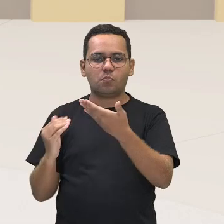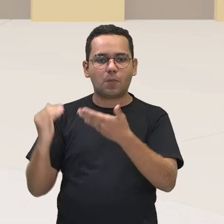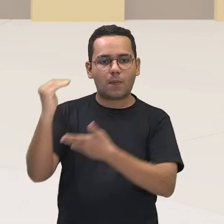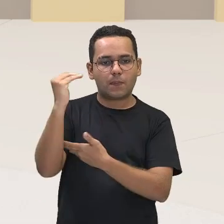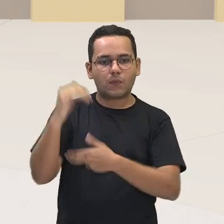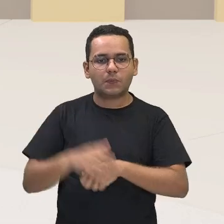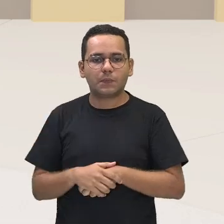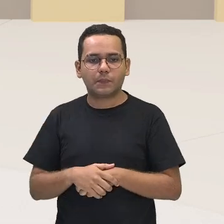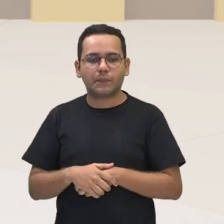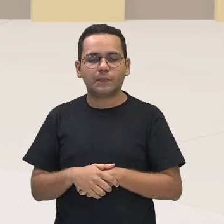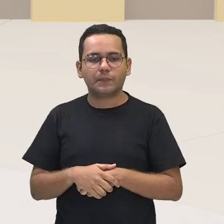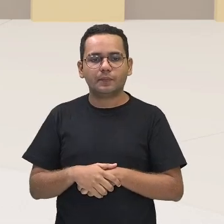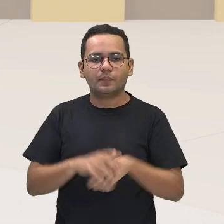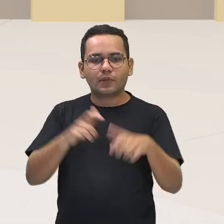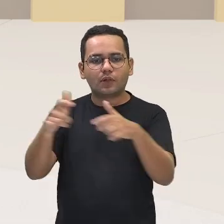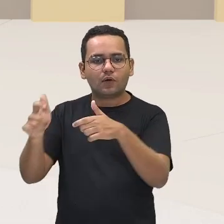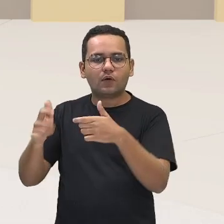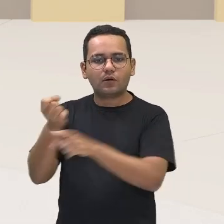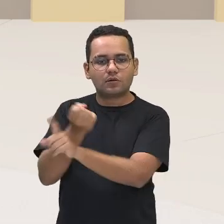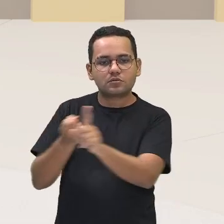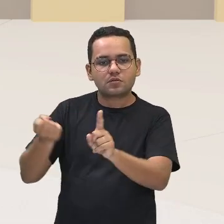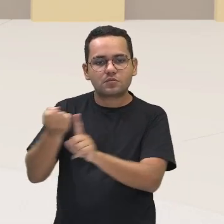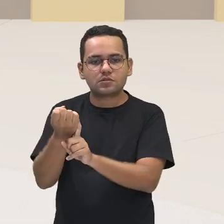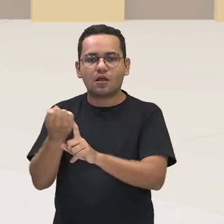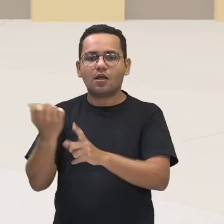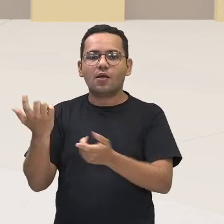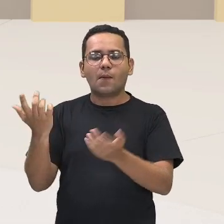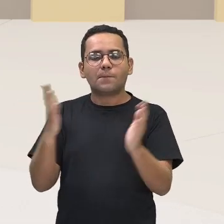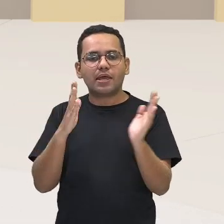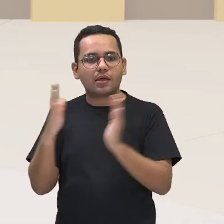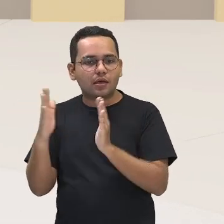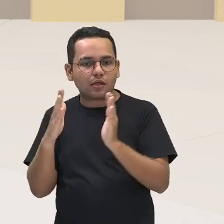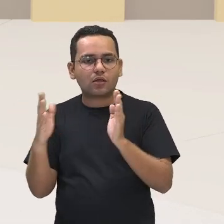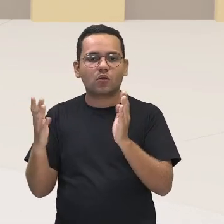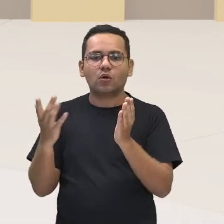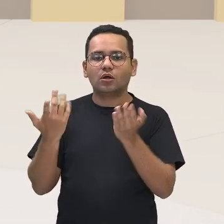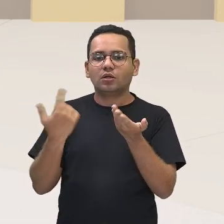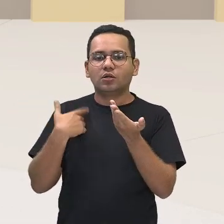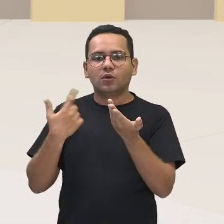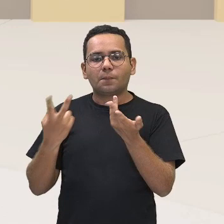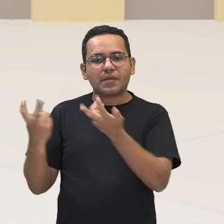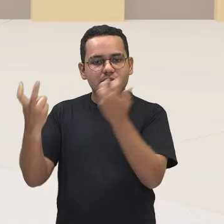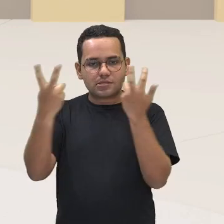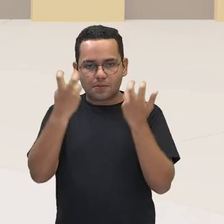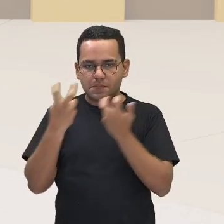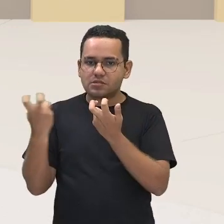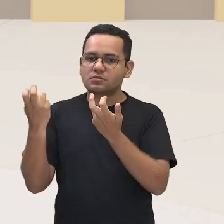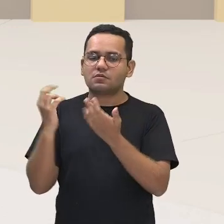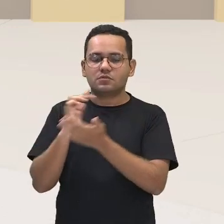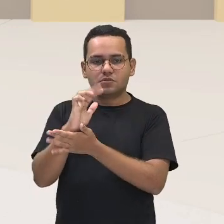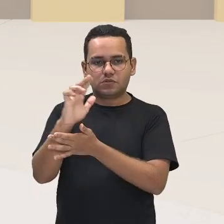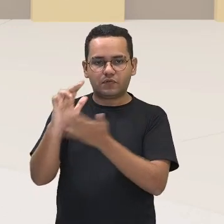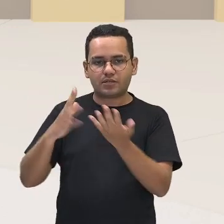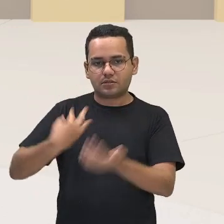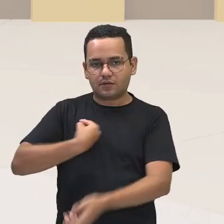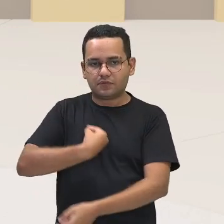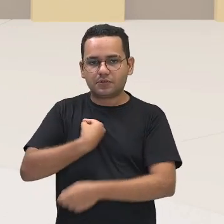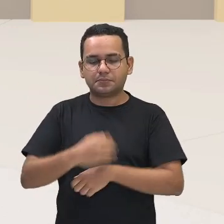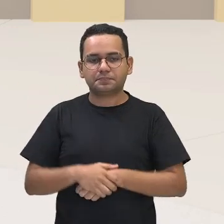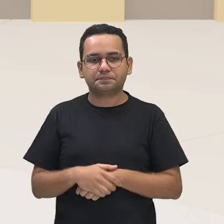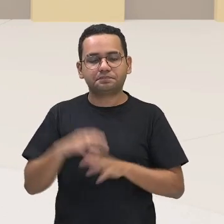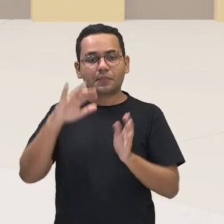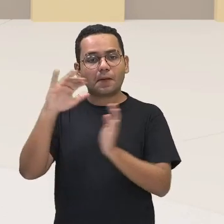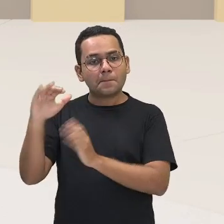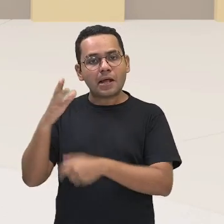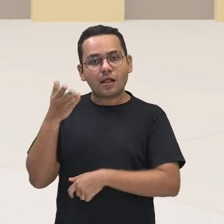relações espaciais, noção de tempo, conceitos de universo. A cultura também pode ser